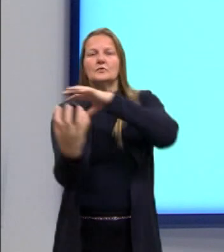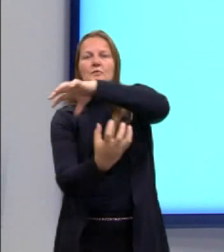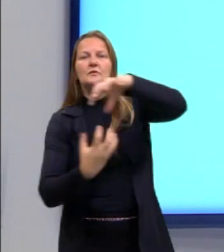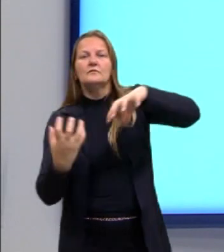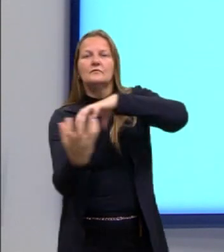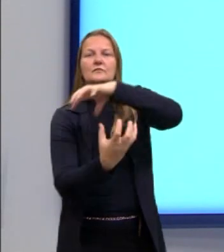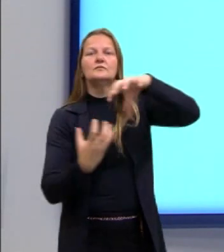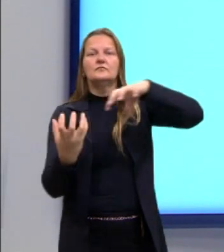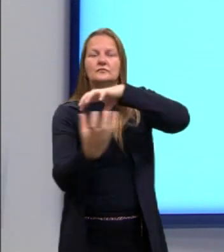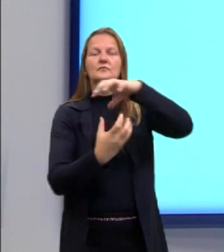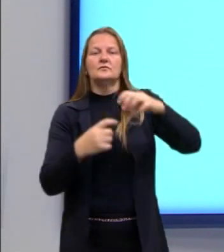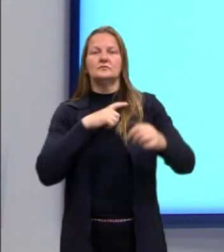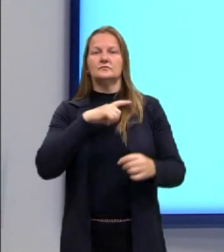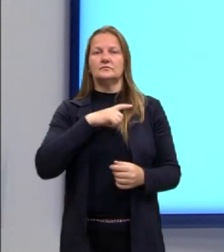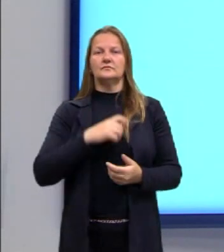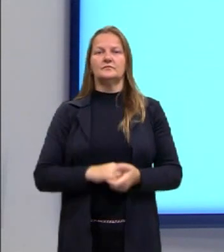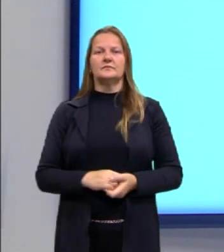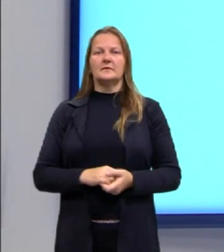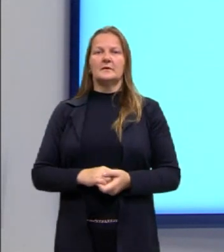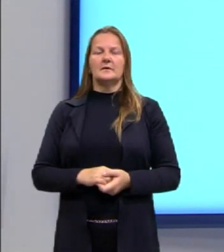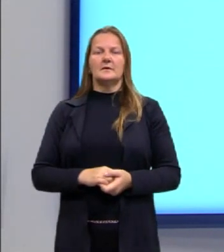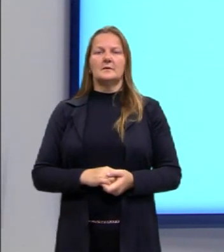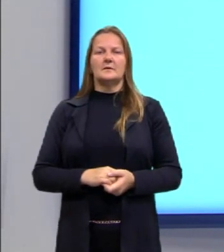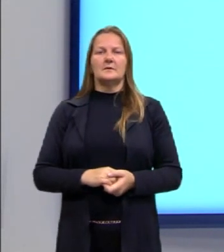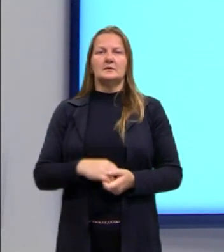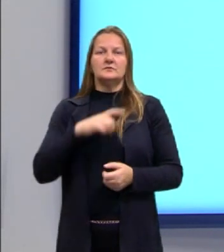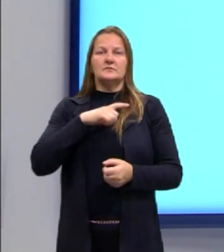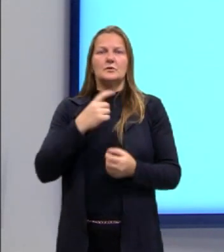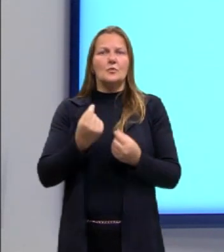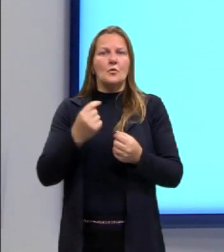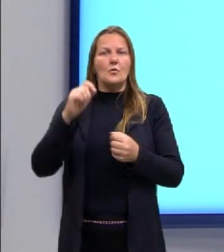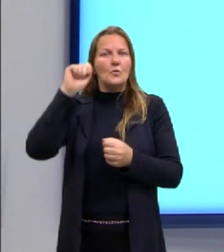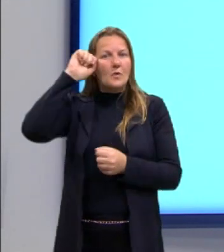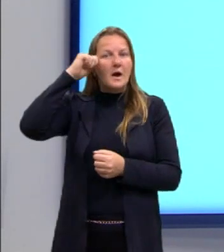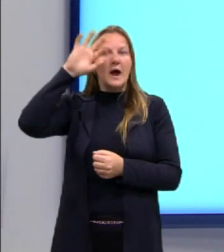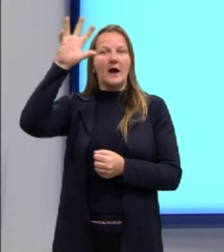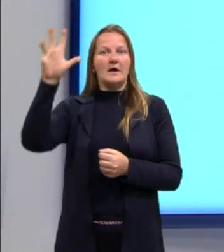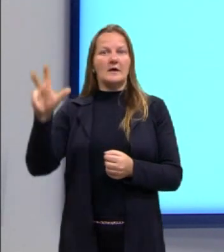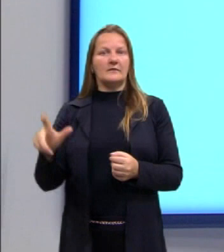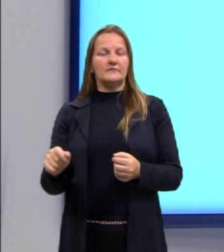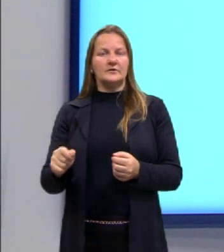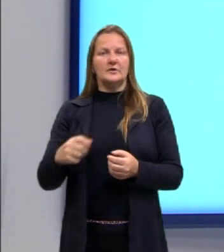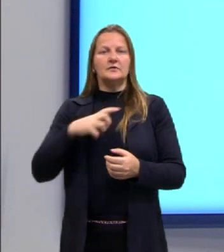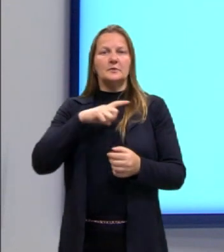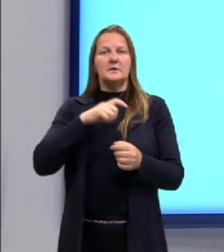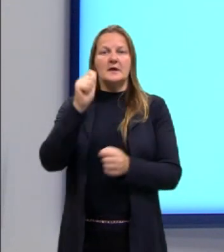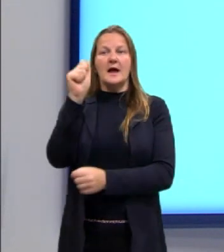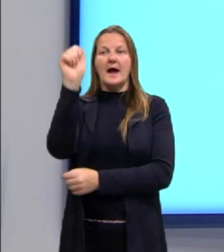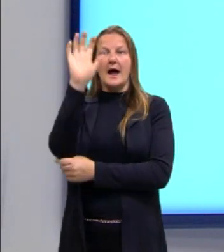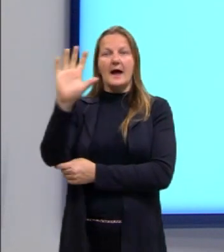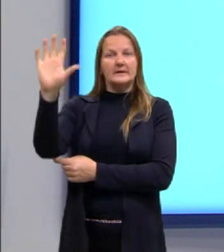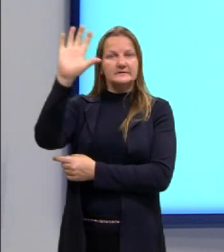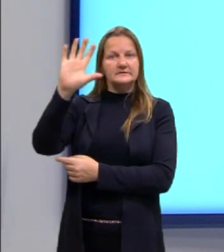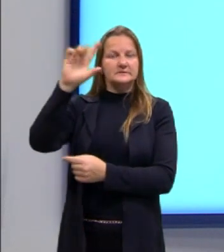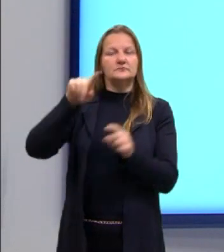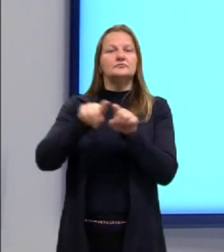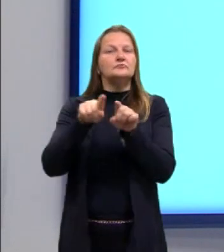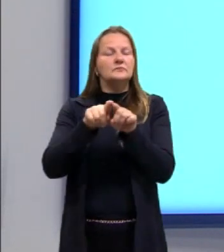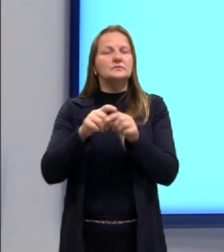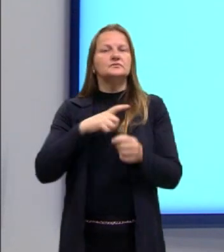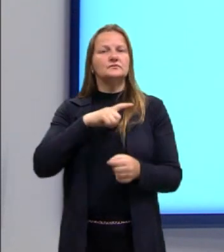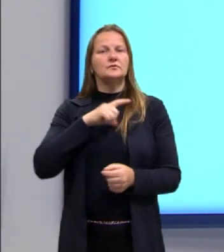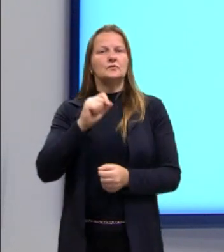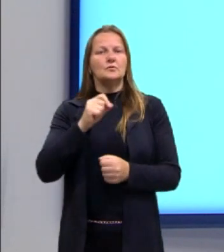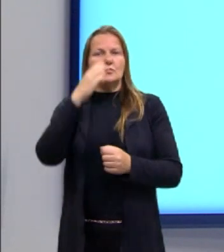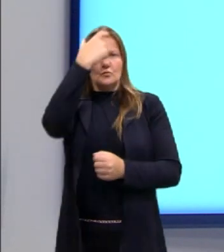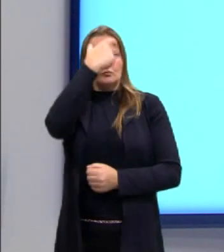aconteceram aí né Fala principalmente das que tiveram no continente africano e asiático Elas tiveram